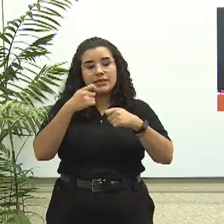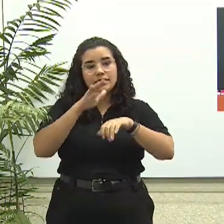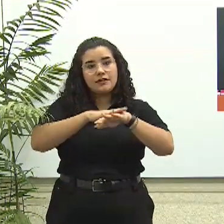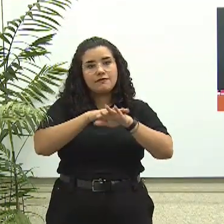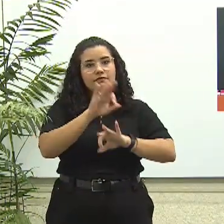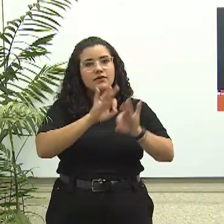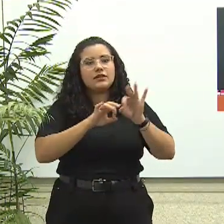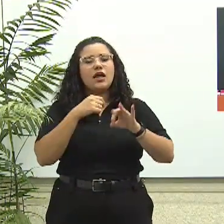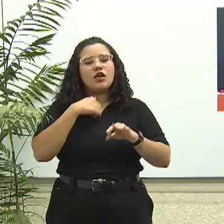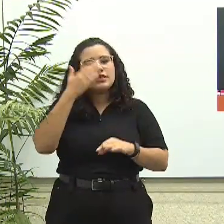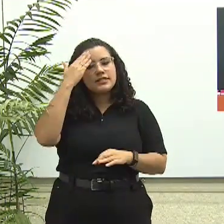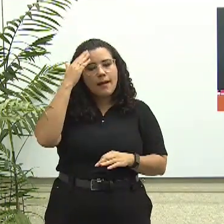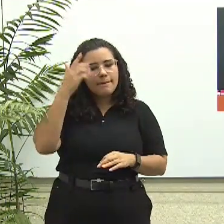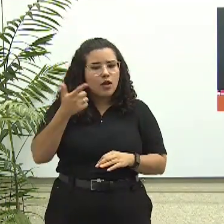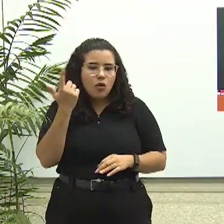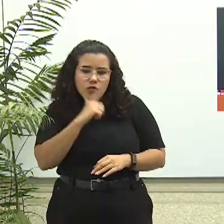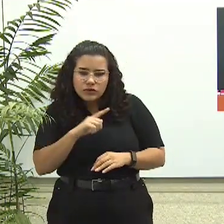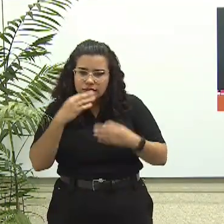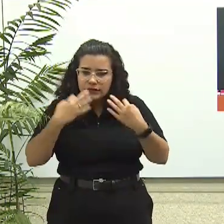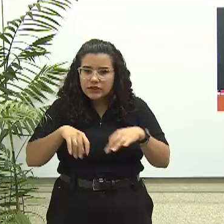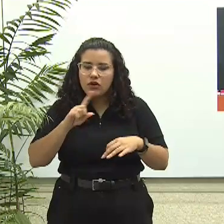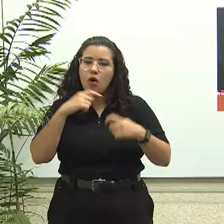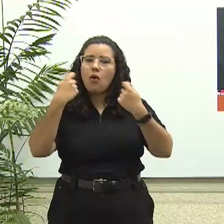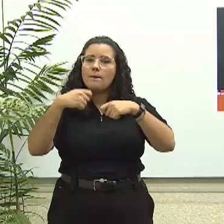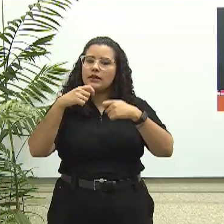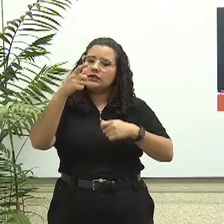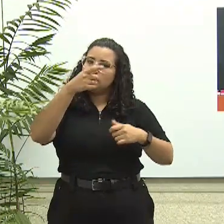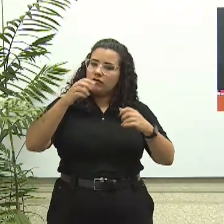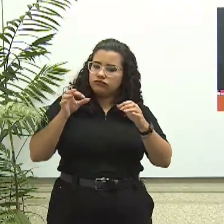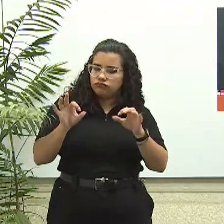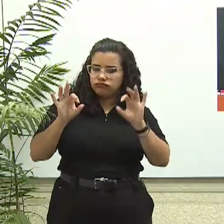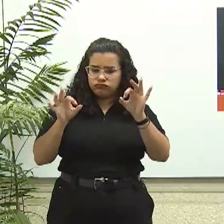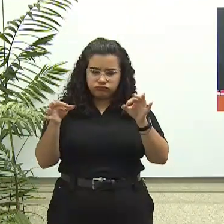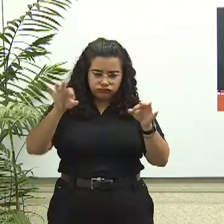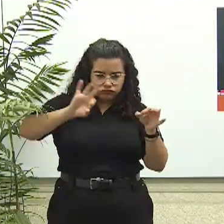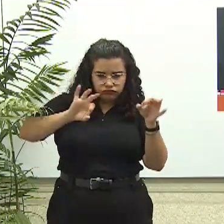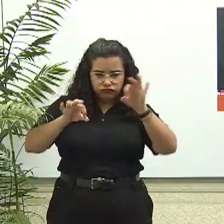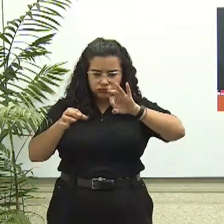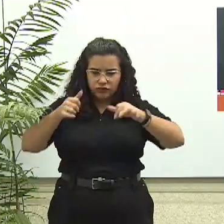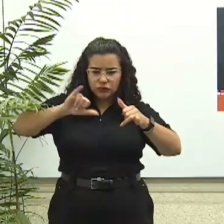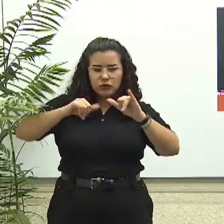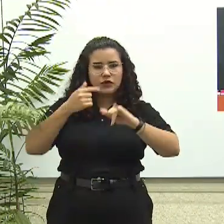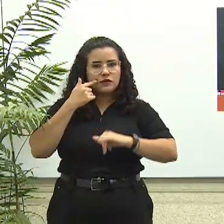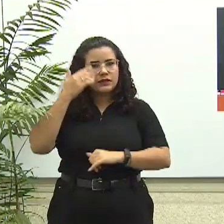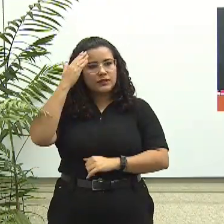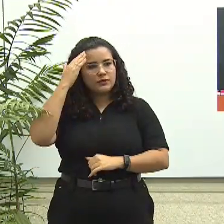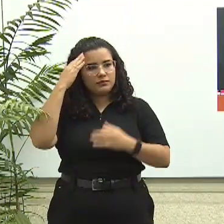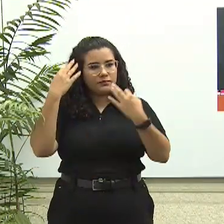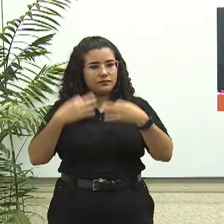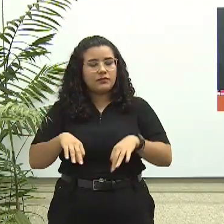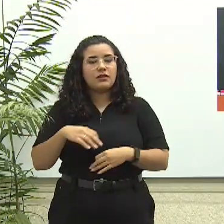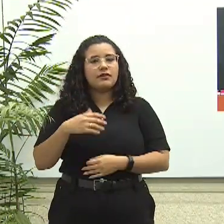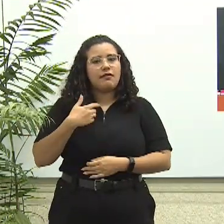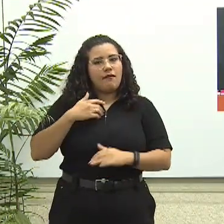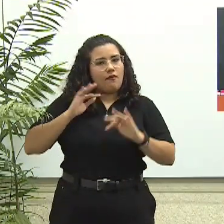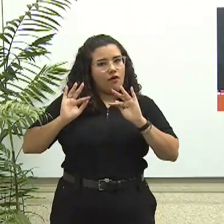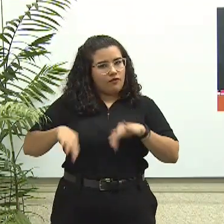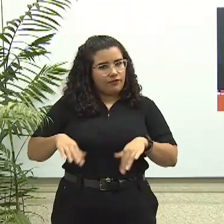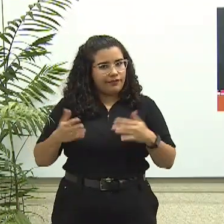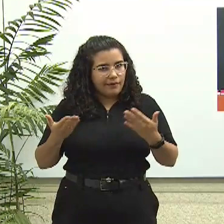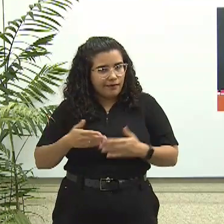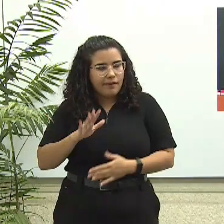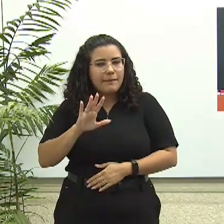tenho que ir no laboratório de tubo de ensaio então eu vou vou parar por aqui eu acho que tem uma ficção